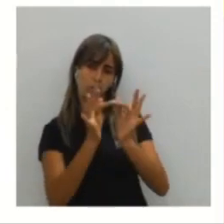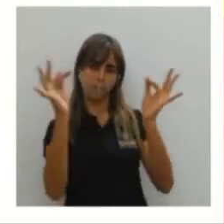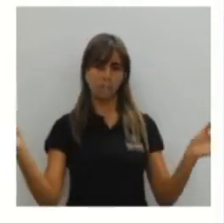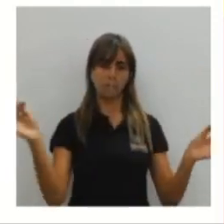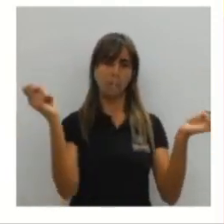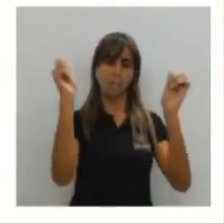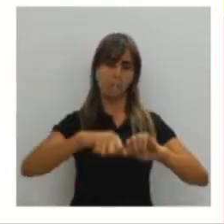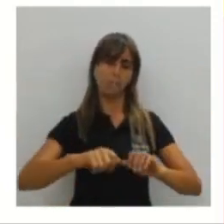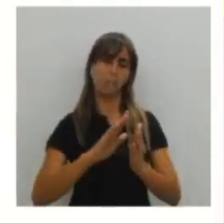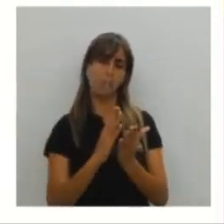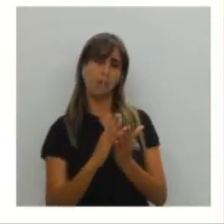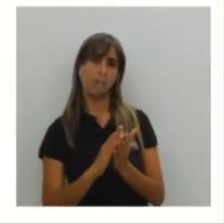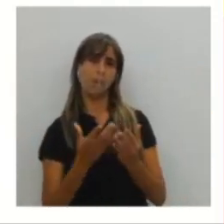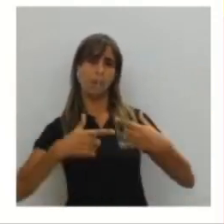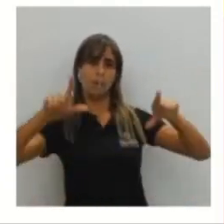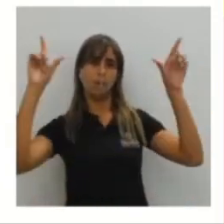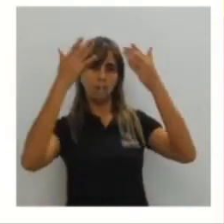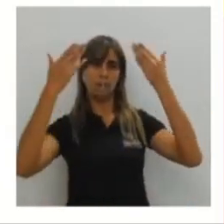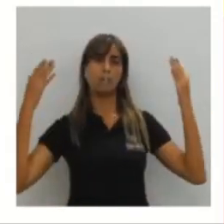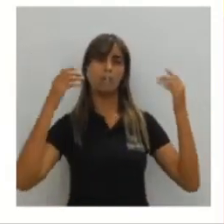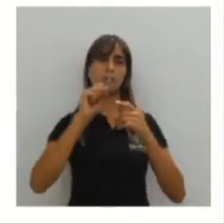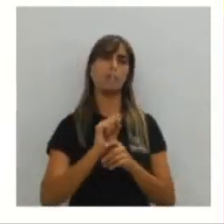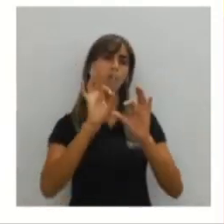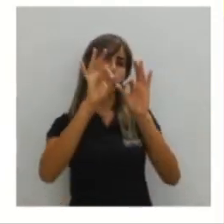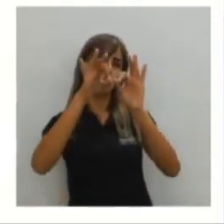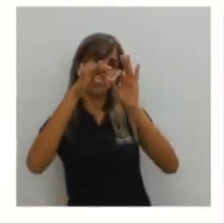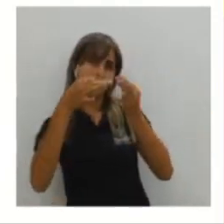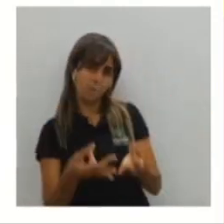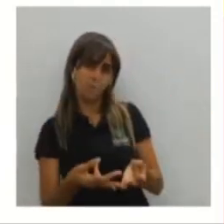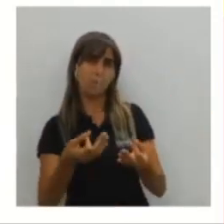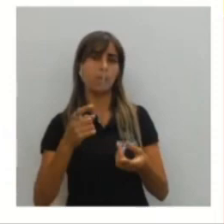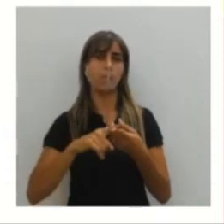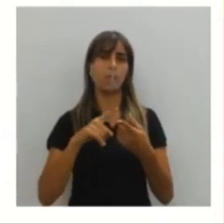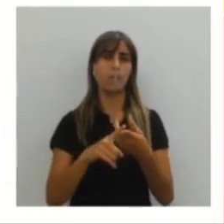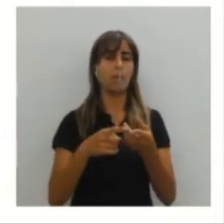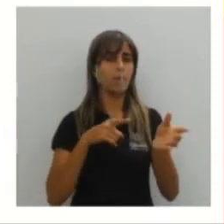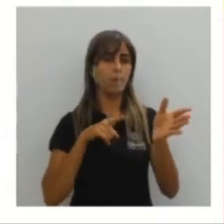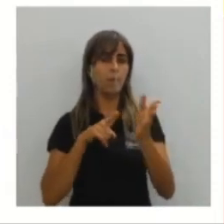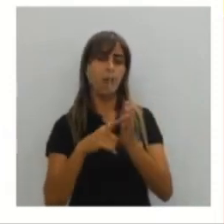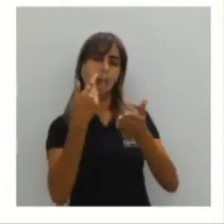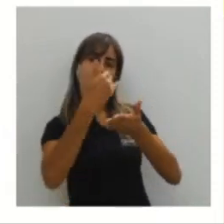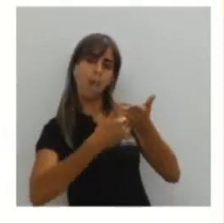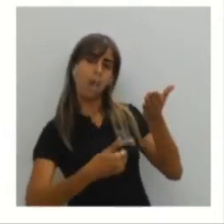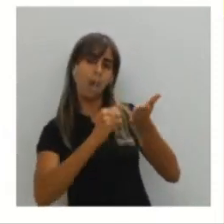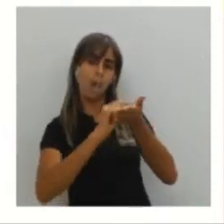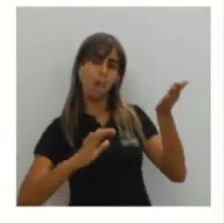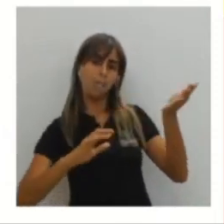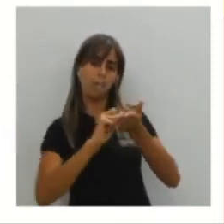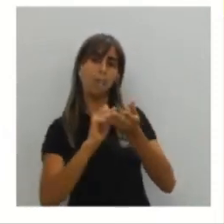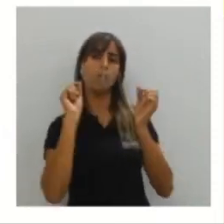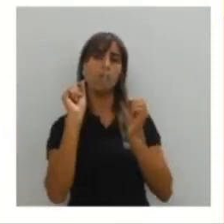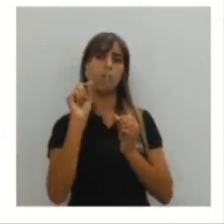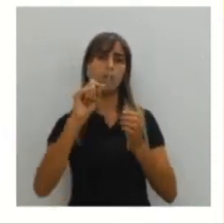Na próxima página a gente tem o Simple Past mais W8 Questions. E aí eu quero que corte a tela aqui para mim, para que vocês possam entender o que seria